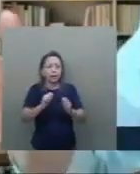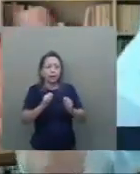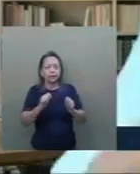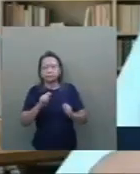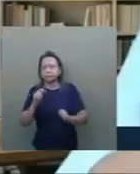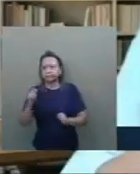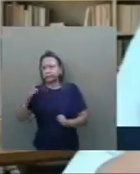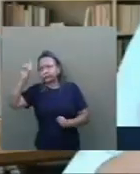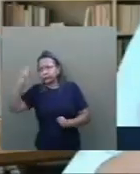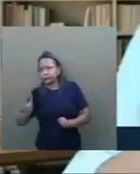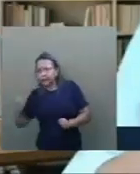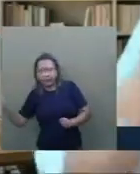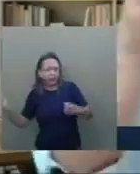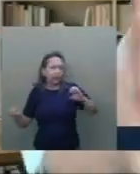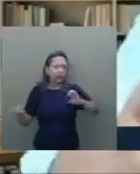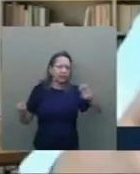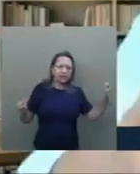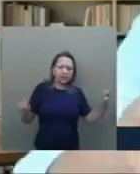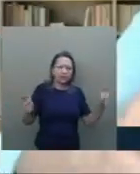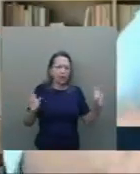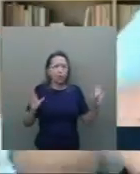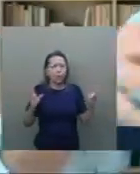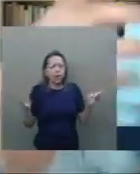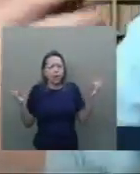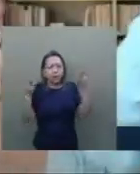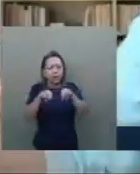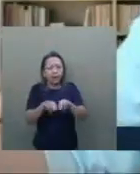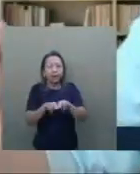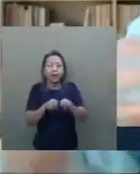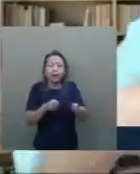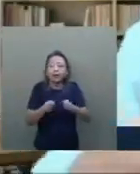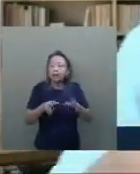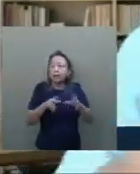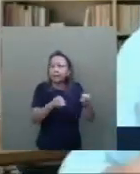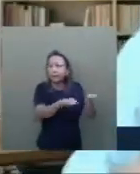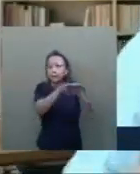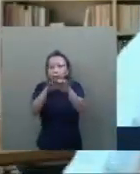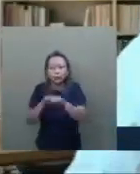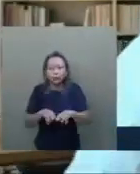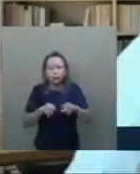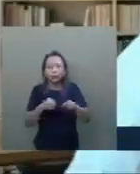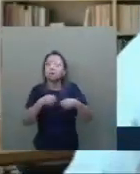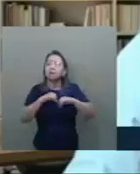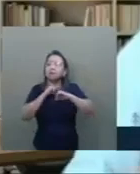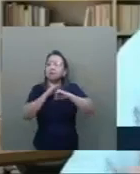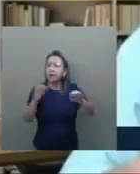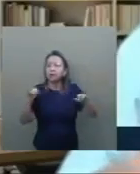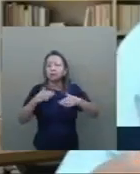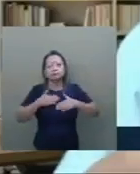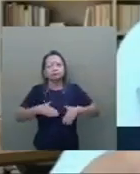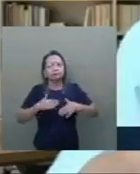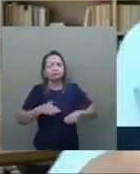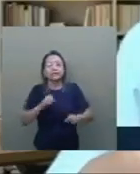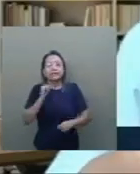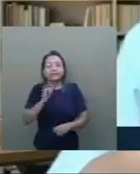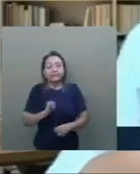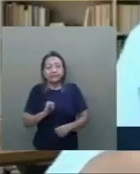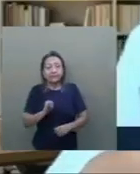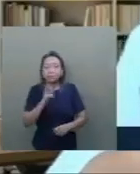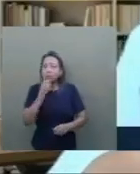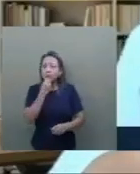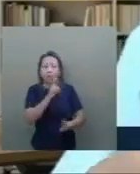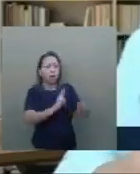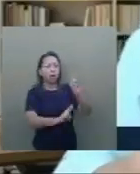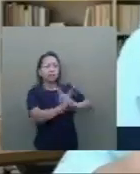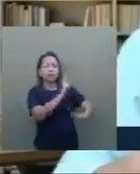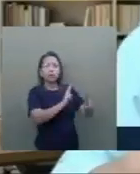direita. Não. Numa postura equilibrada que olhe para todos. Eu digo aqui com tranquilidade. Eu tenho relação boa com o agro,